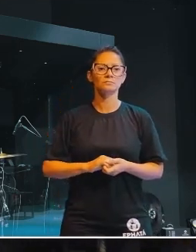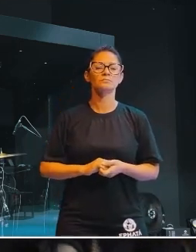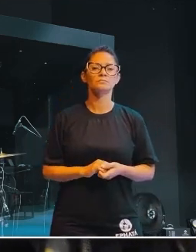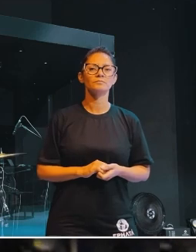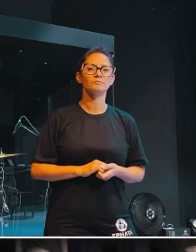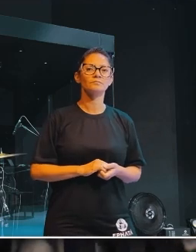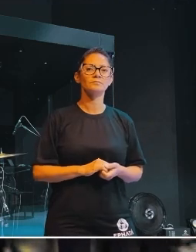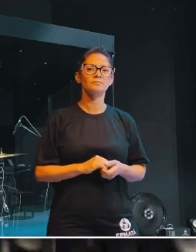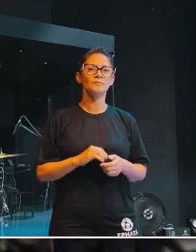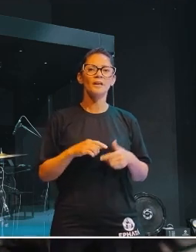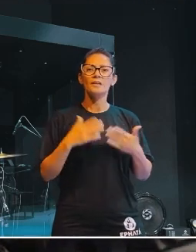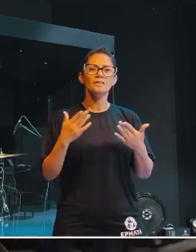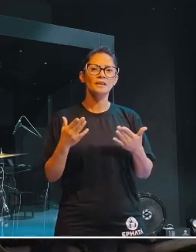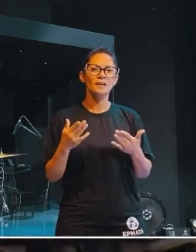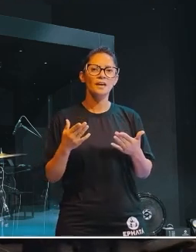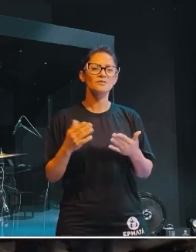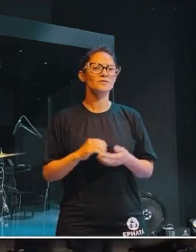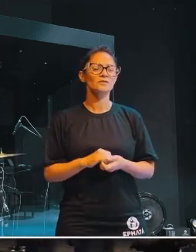Quem é este